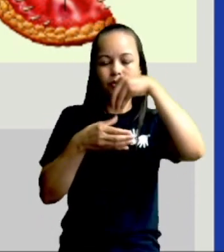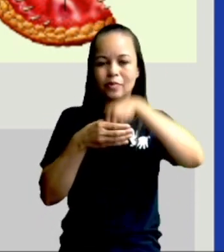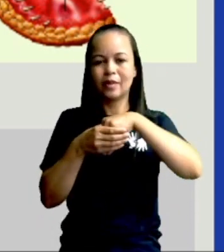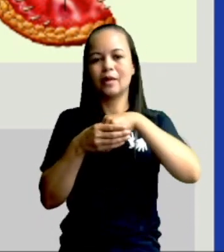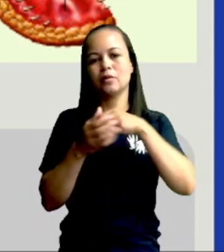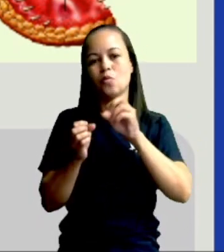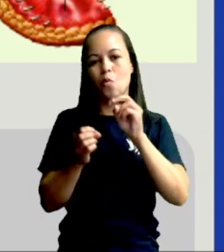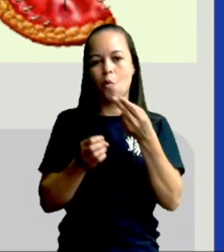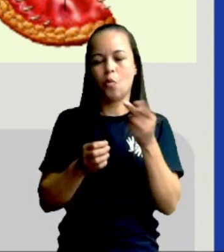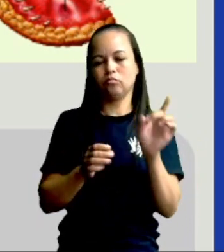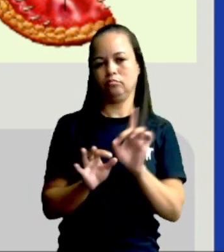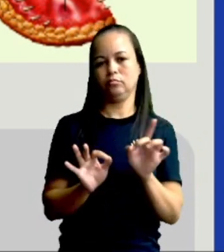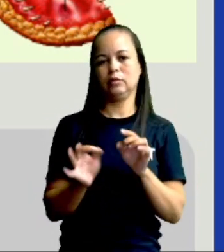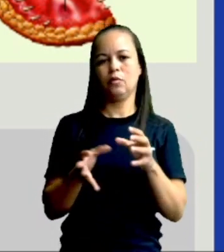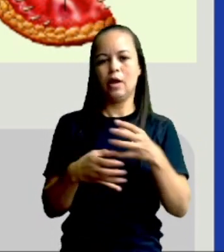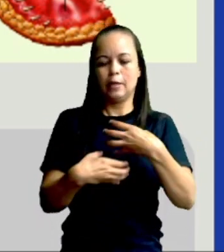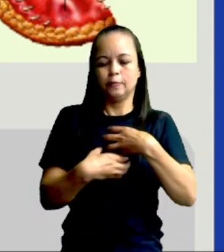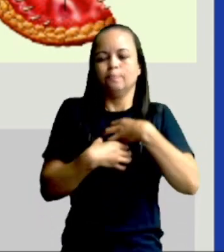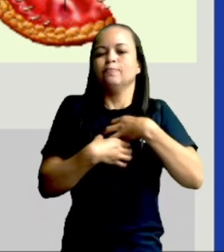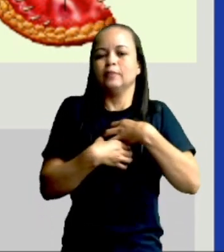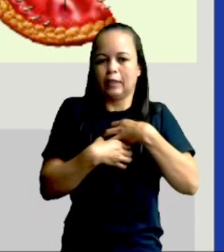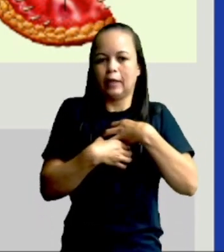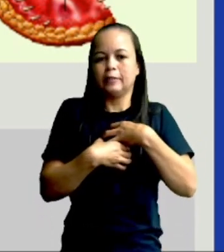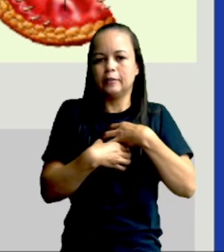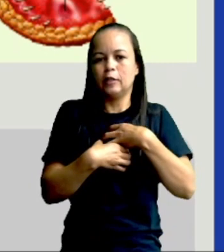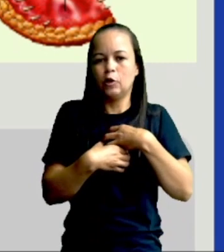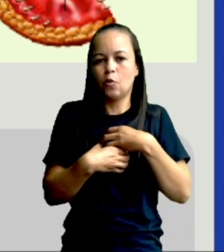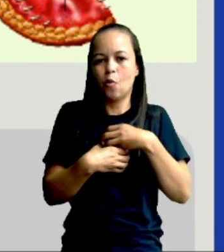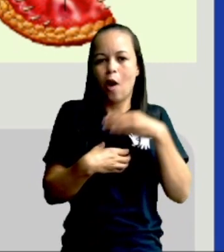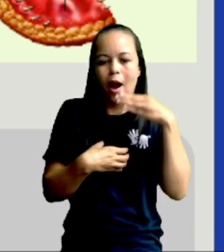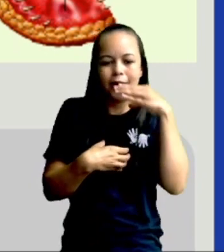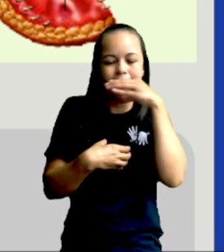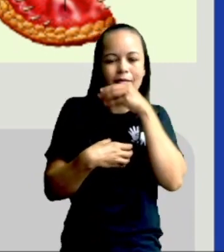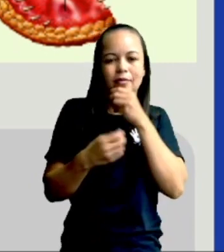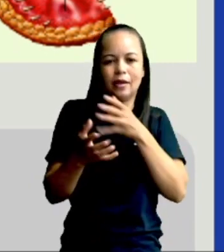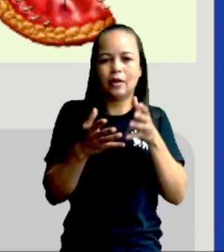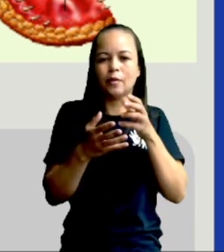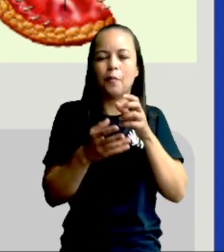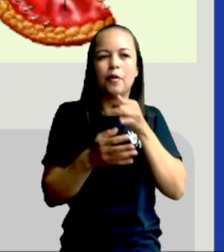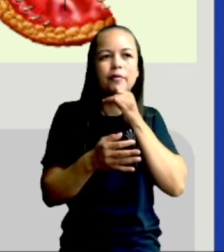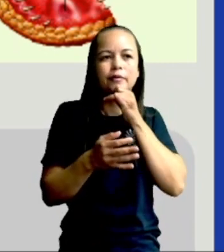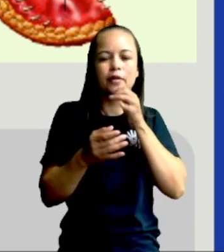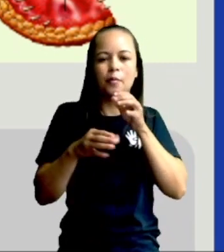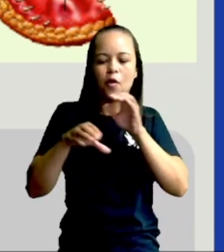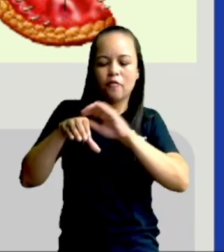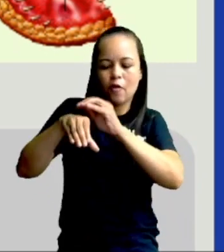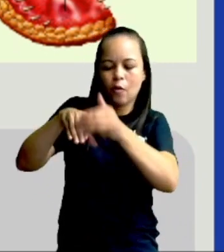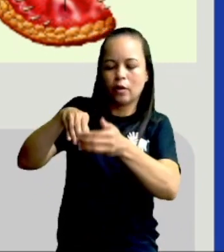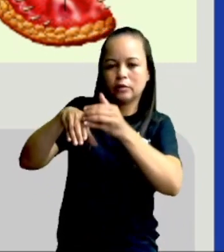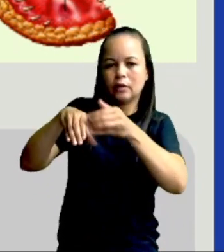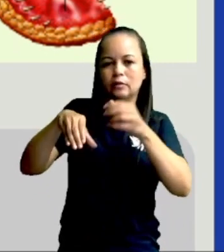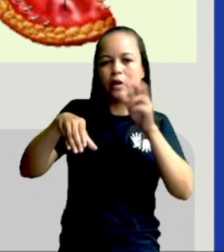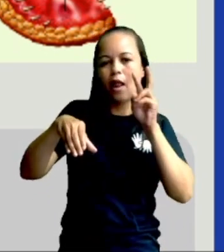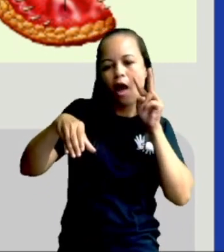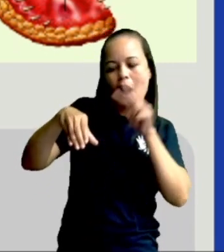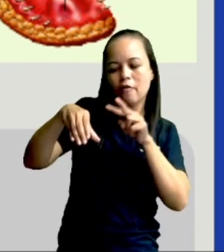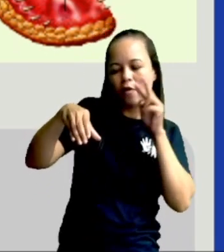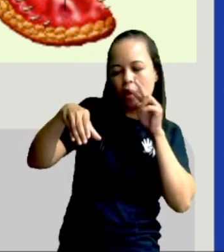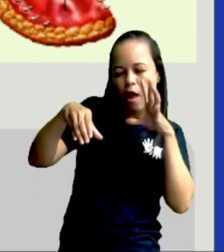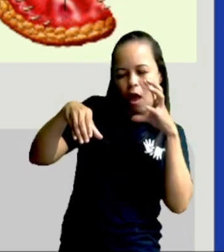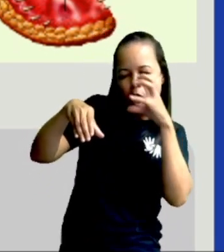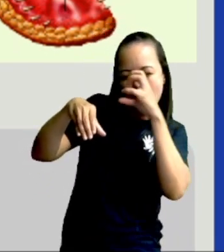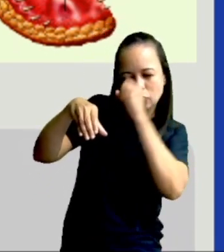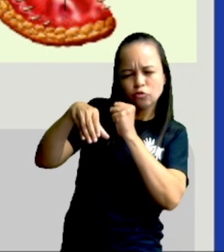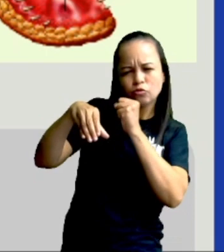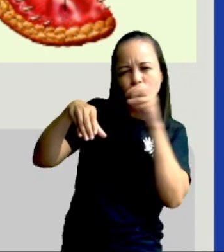não, simplesmente porque ela sente o calor do animal. Se ela vê um buraco lá, uma toca, tudo é escura. Ela,